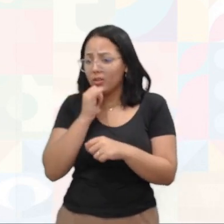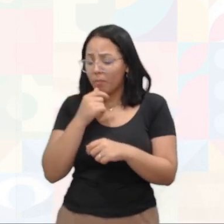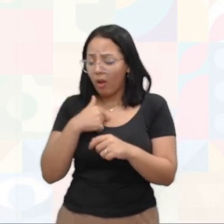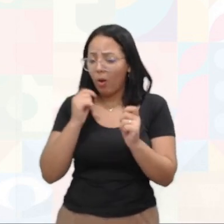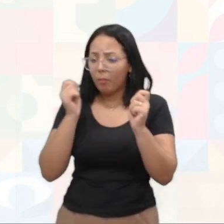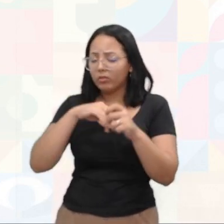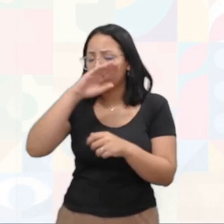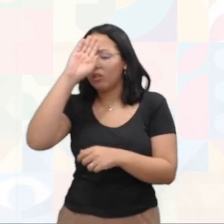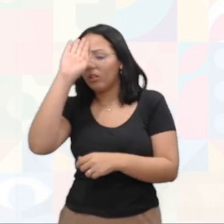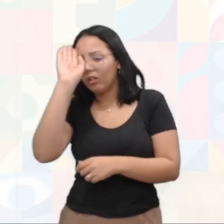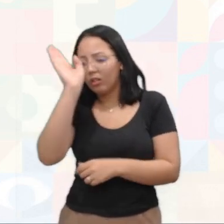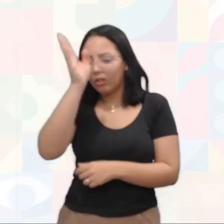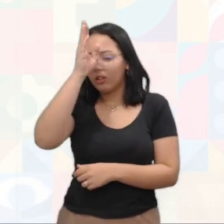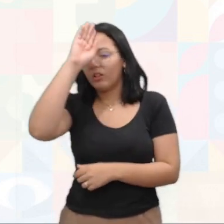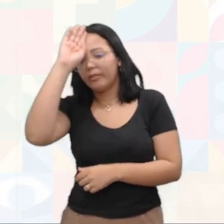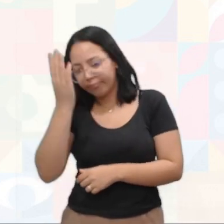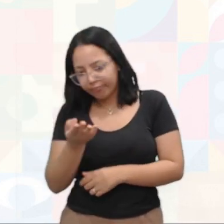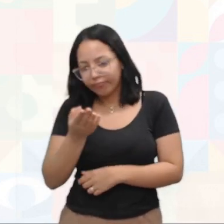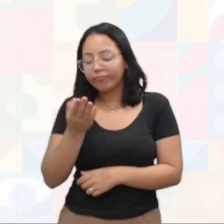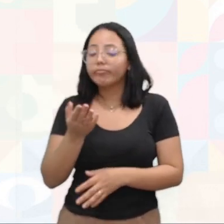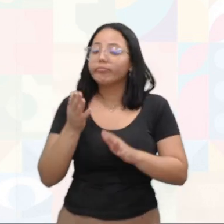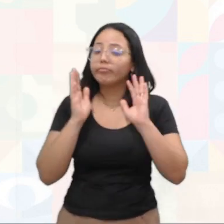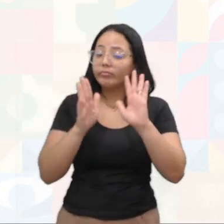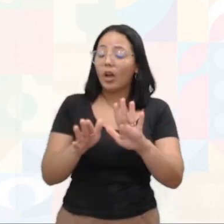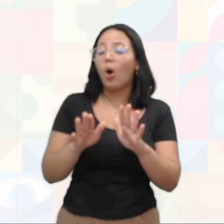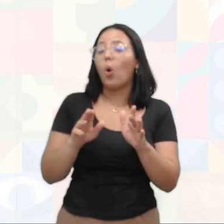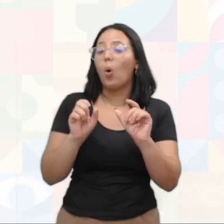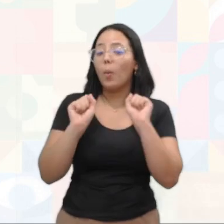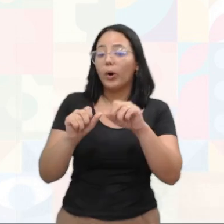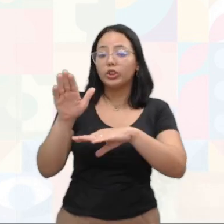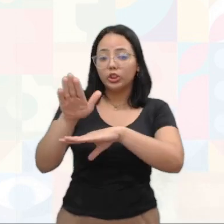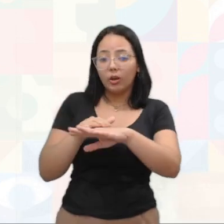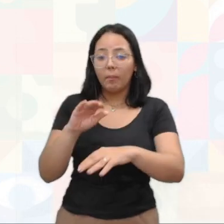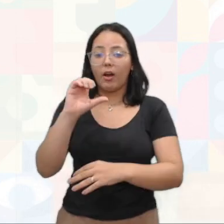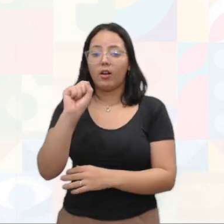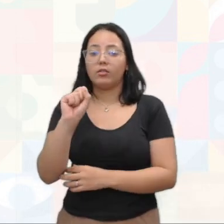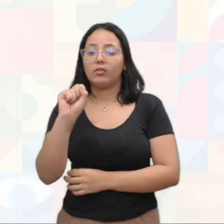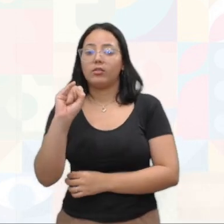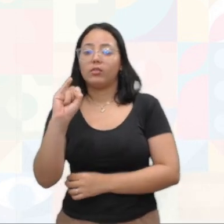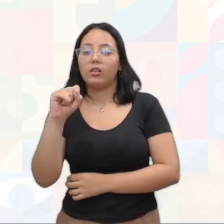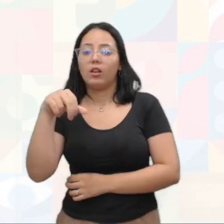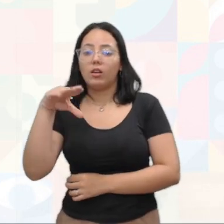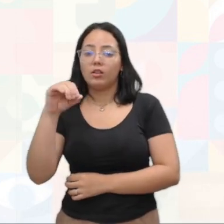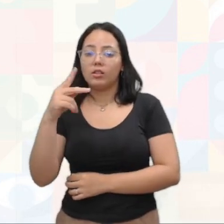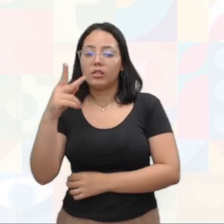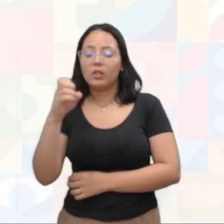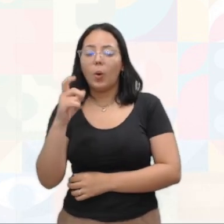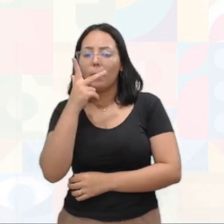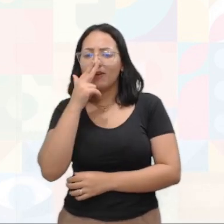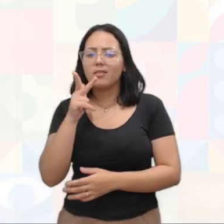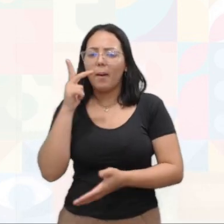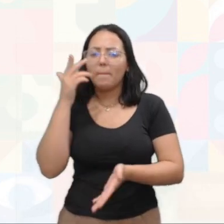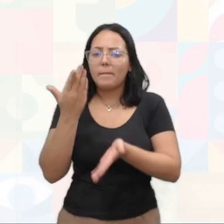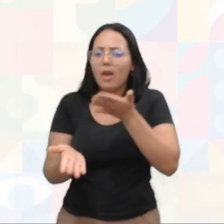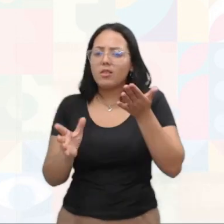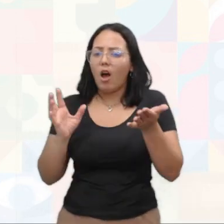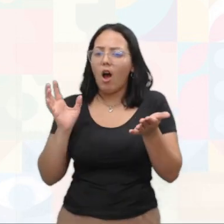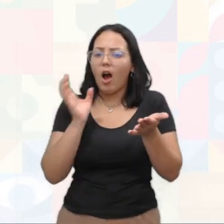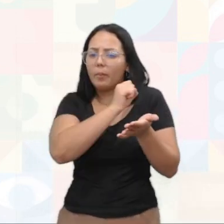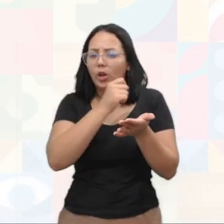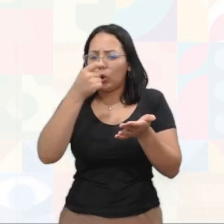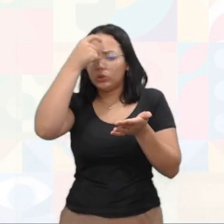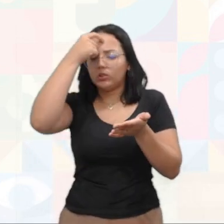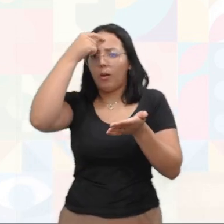ter passado por uma situação dessa. Então, o desmaio, chamado síncope, é uma perda repentina e rápida